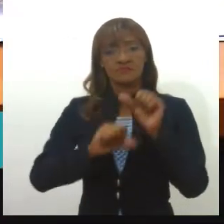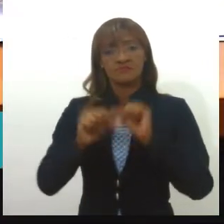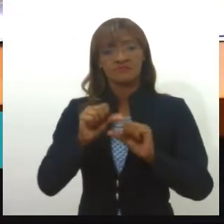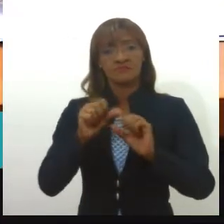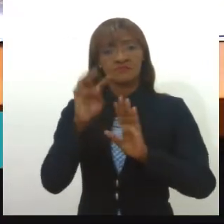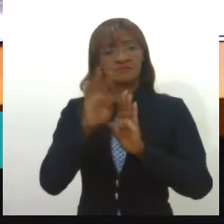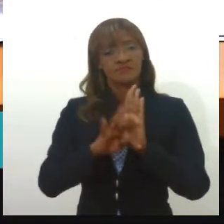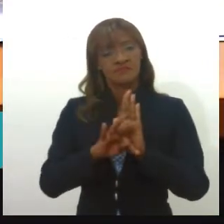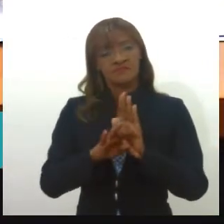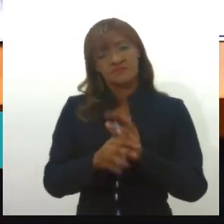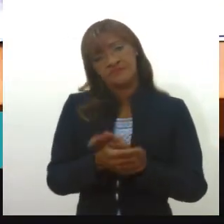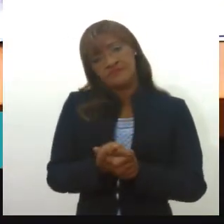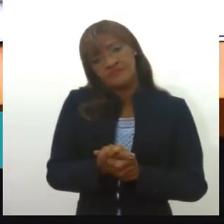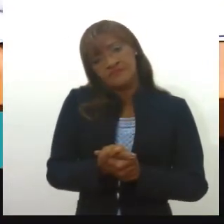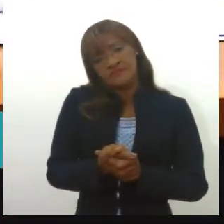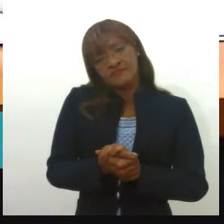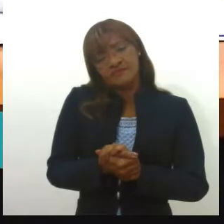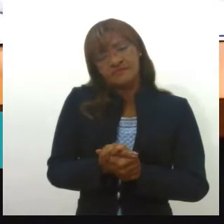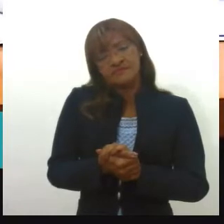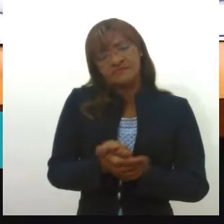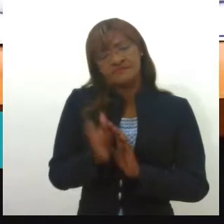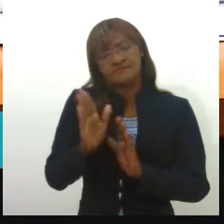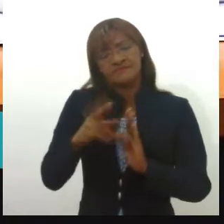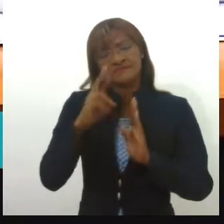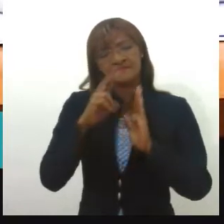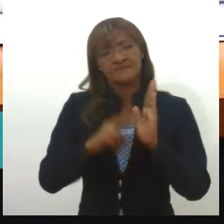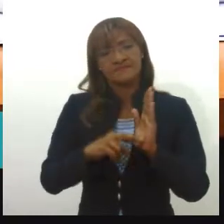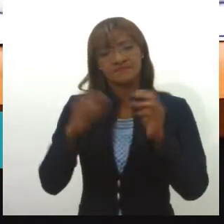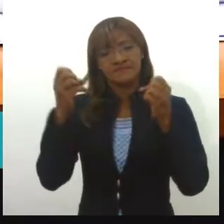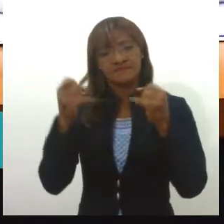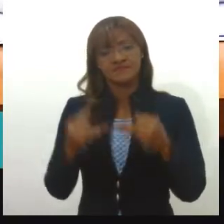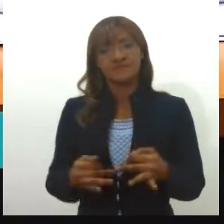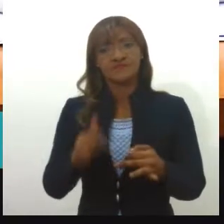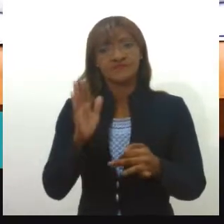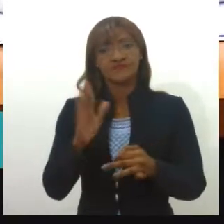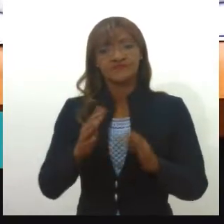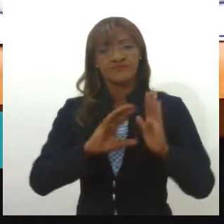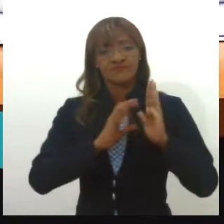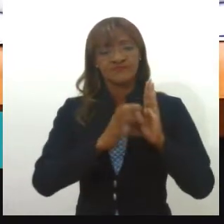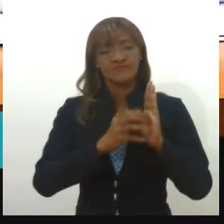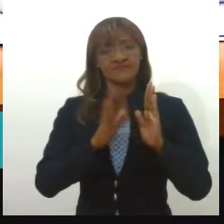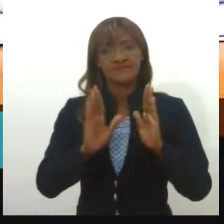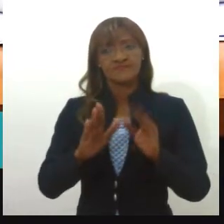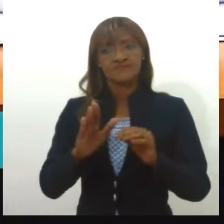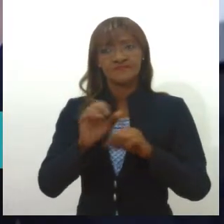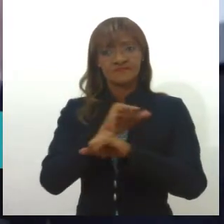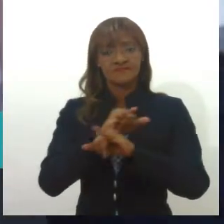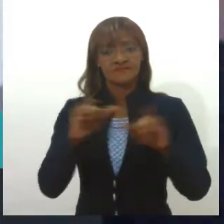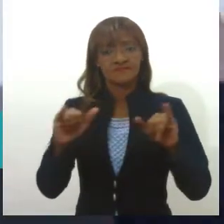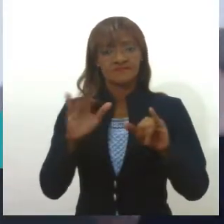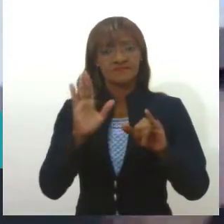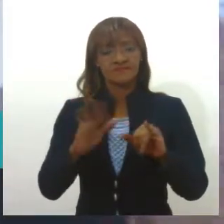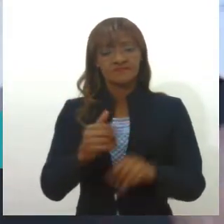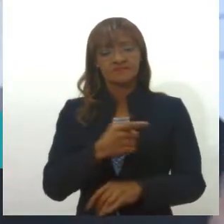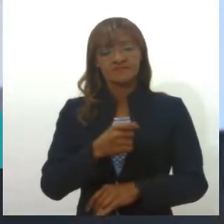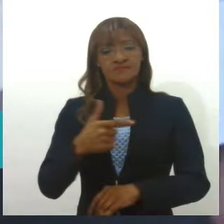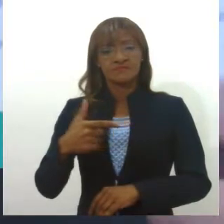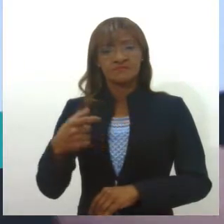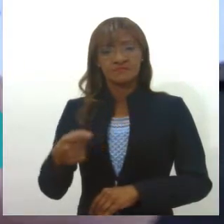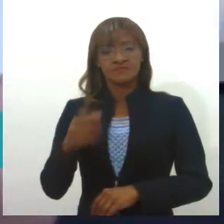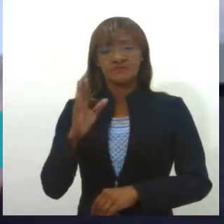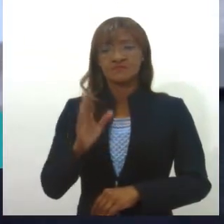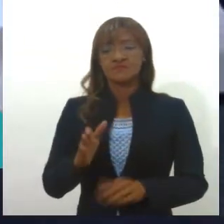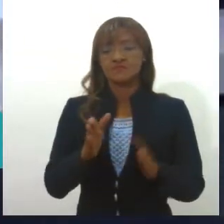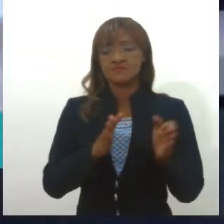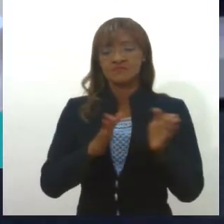relatora, a deputada Margareth Coelho, justificou a anistia aos partidos, dizendo que as eleições municipais de 2020 foram realizadas num